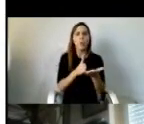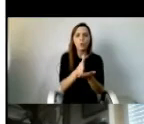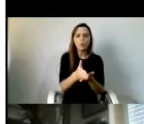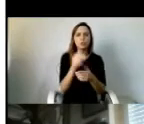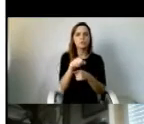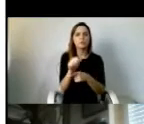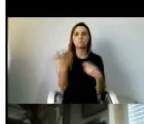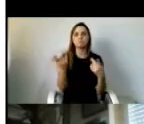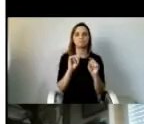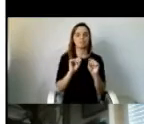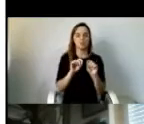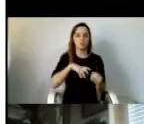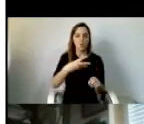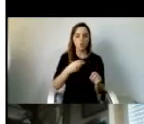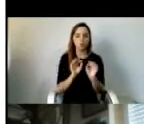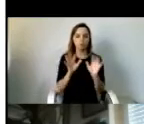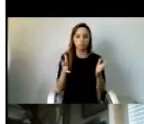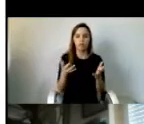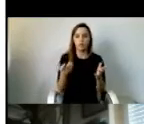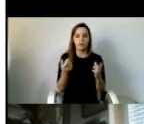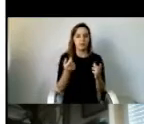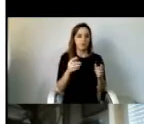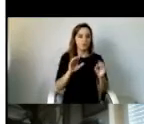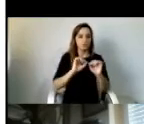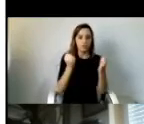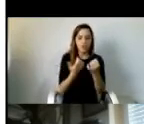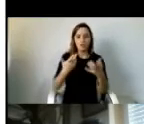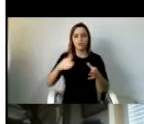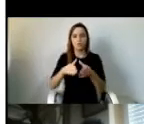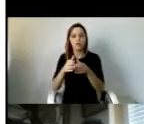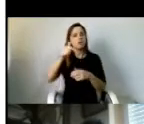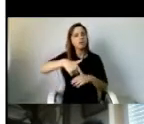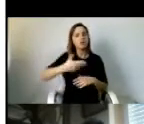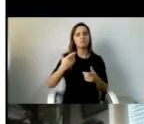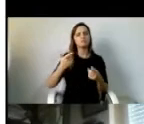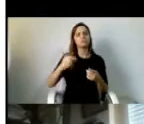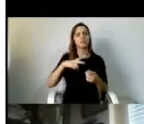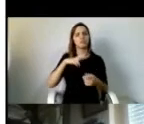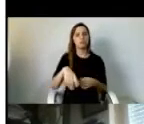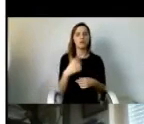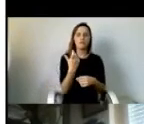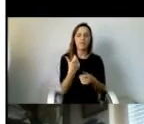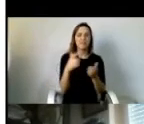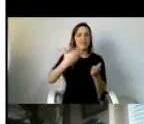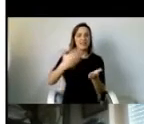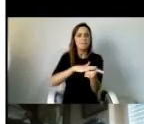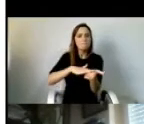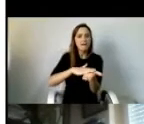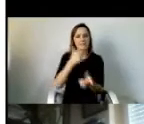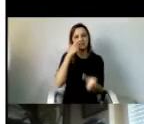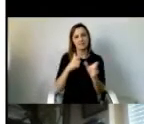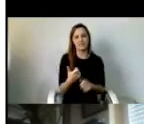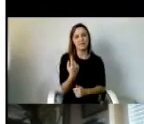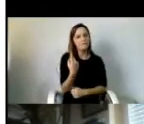todo da sociedade, da comunidade. Há, portanto, em Portugal ainda uma falta de direitos básicos de cidadania, que são, de certo modo,